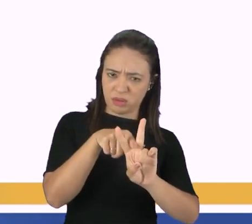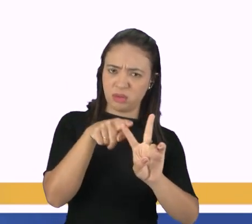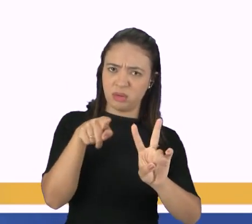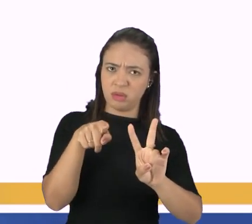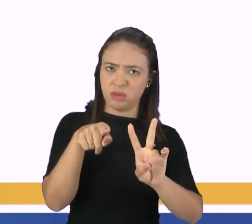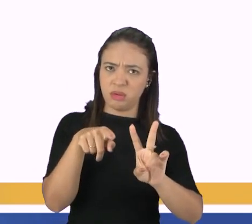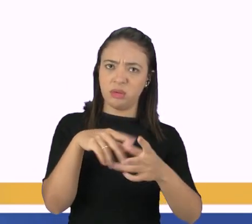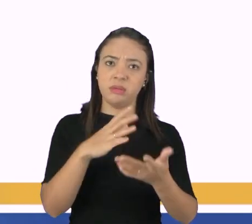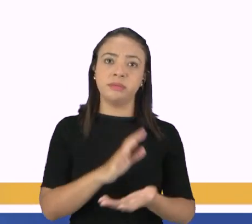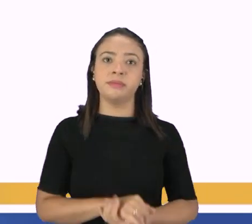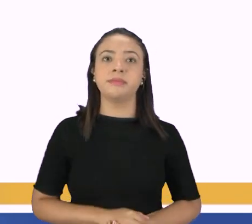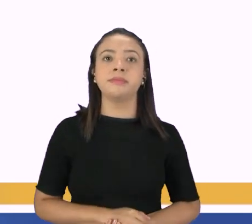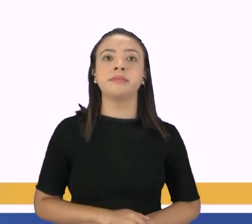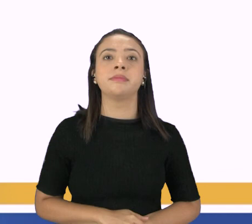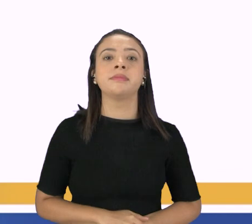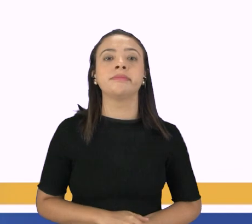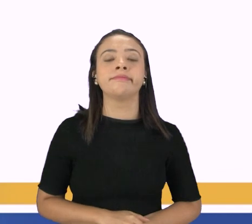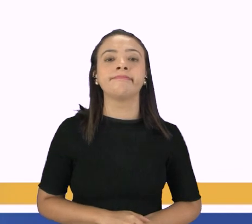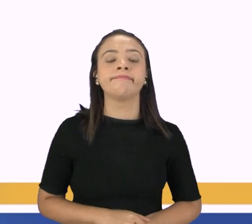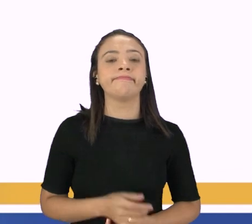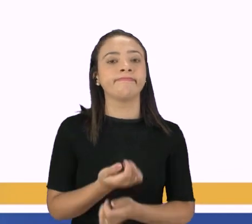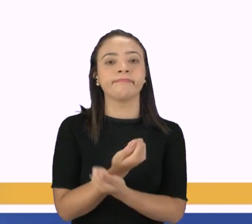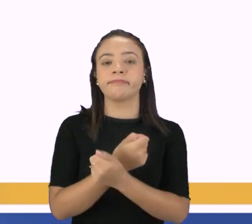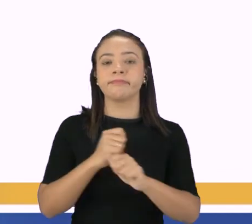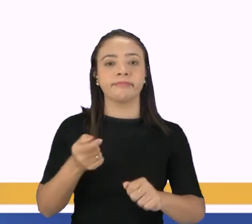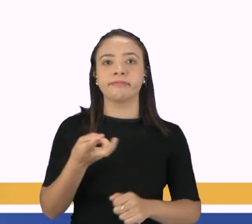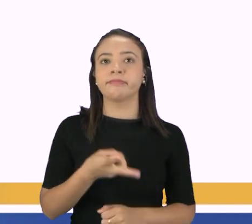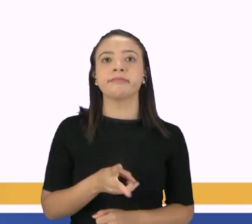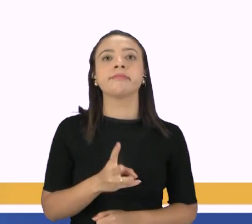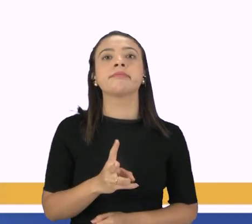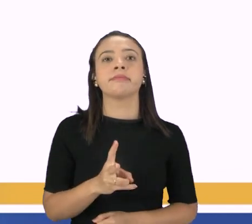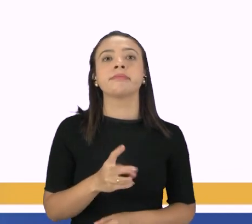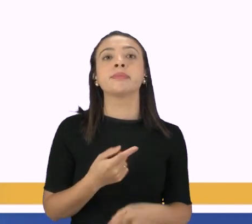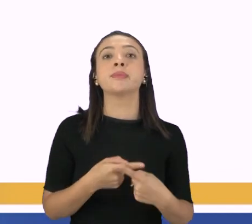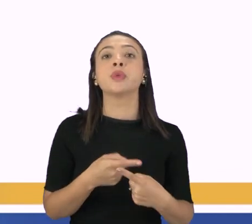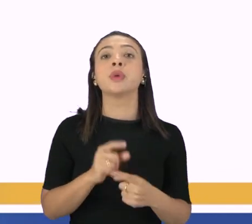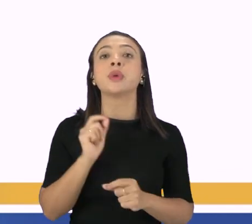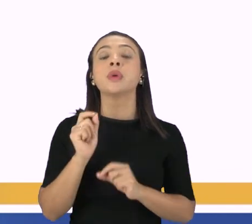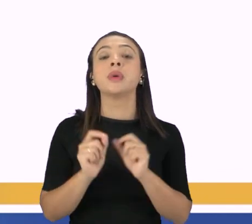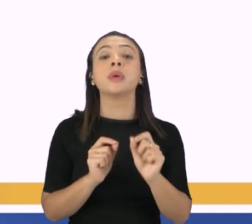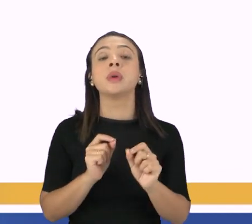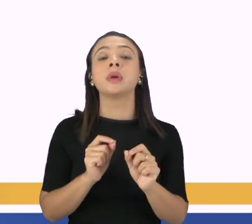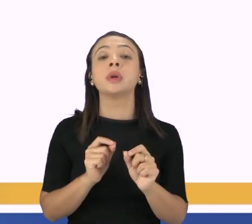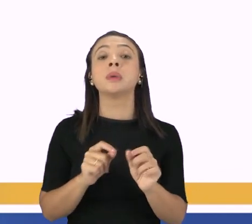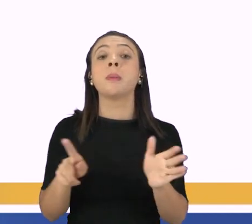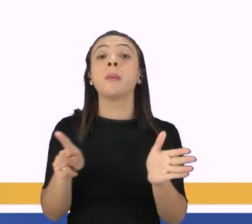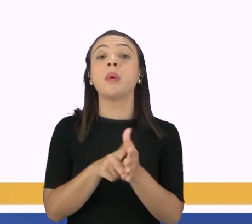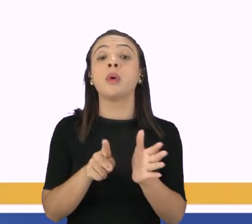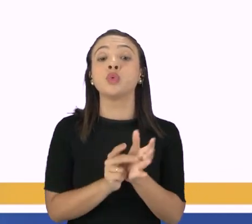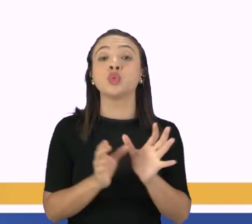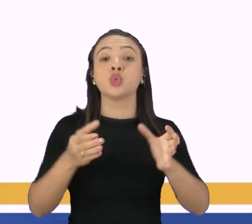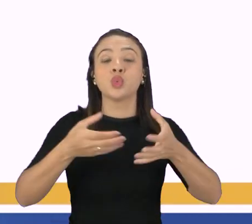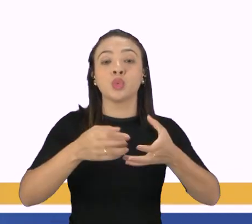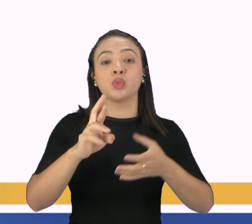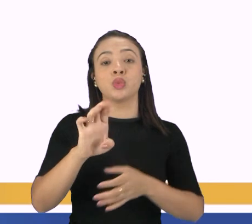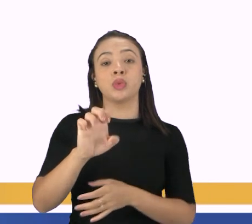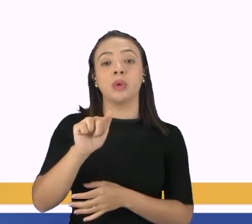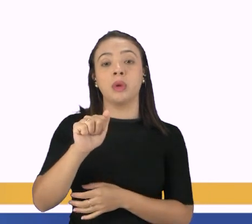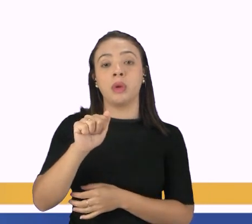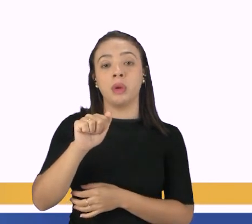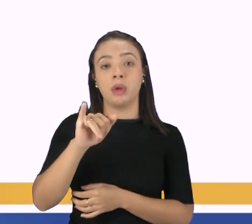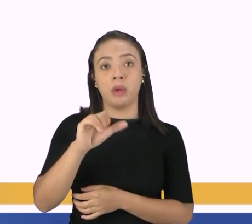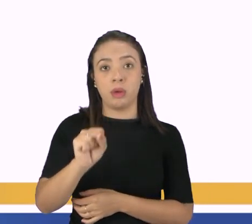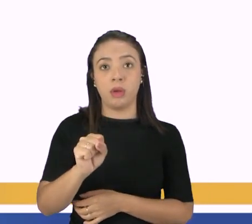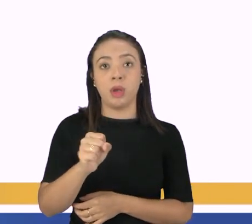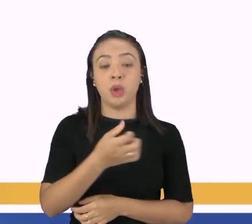dos reais? Bom, não temos como prosseguir, né? Já que nos reais, no conjunto dos reais, o